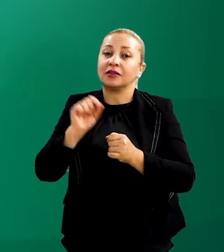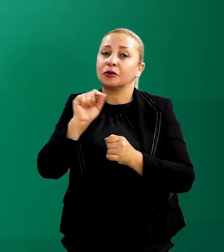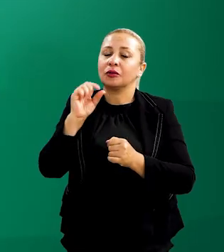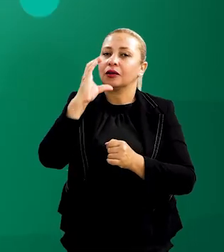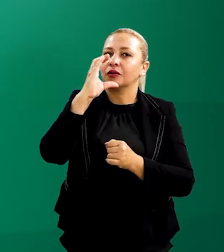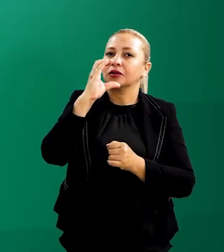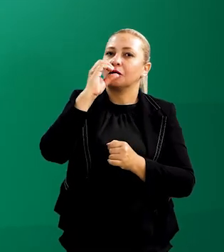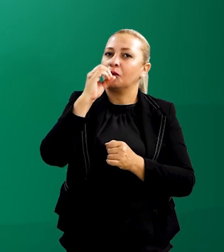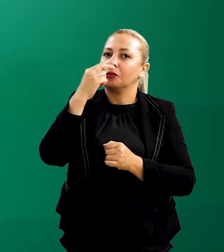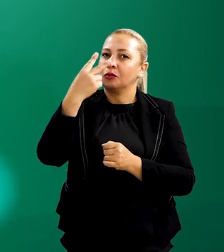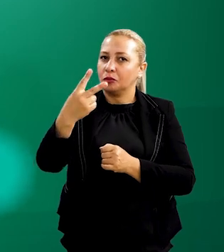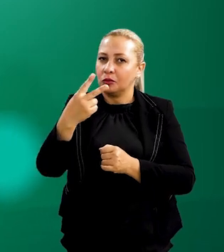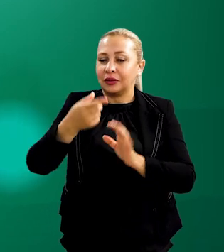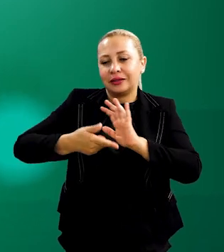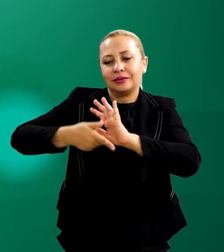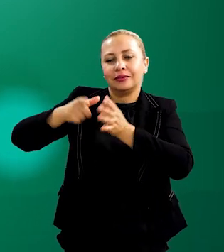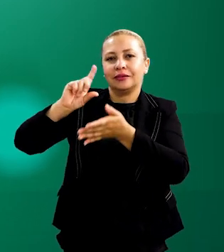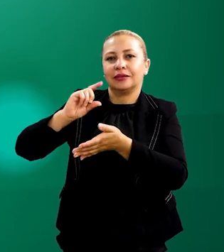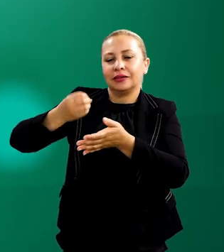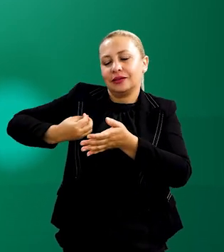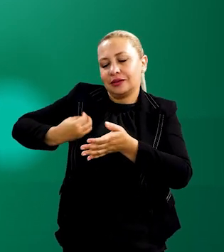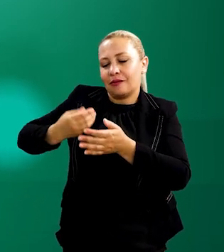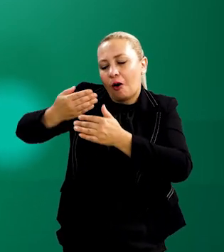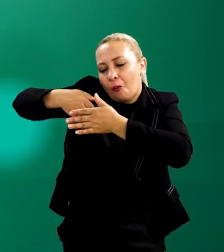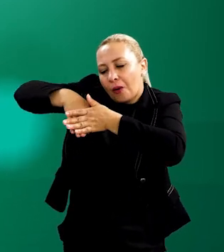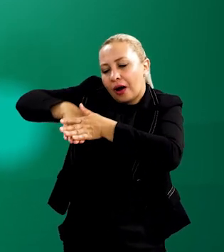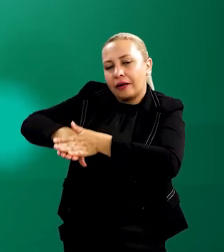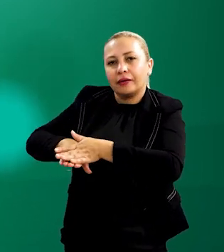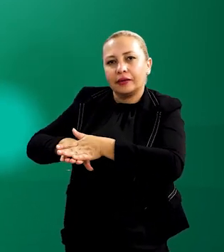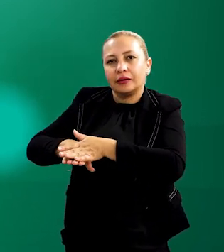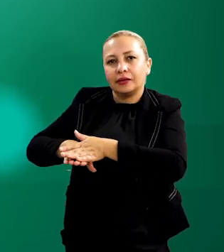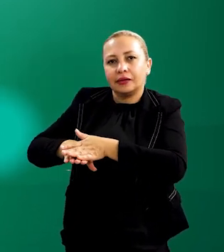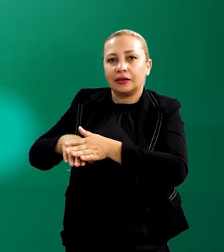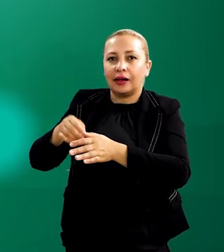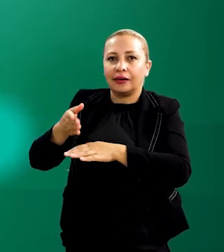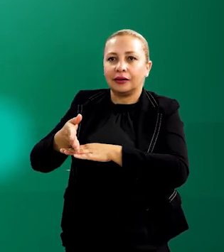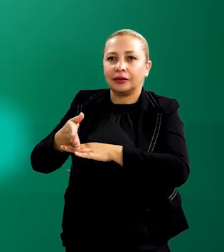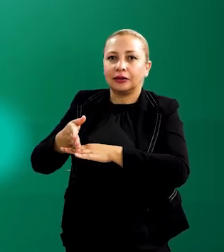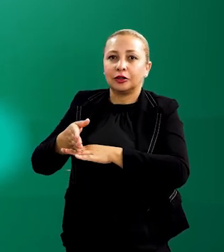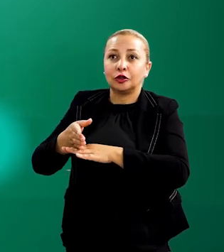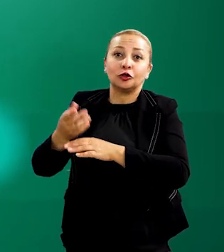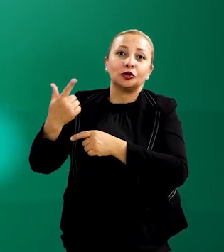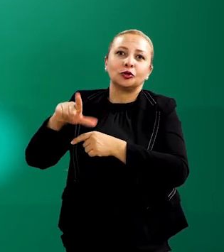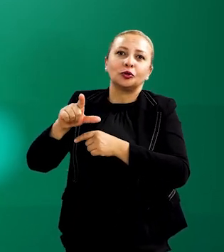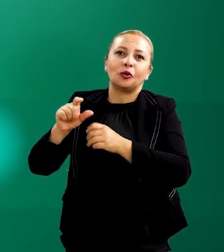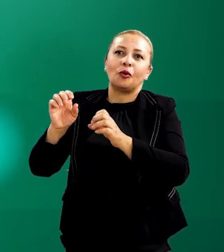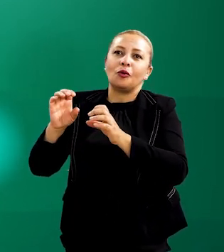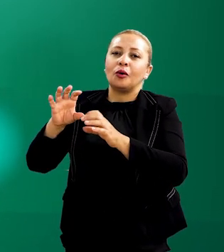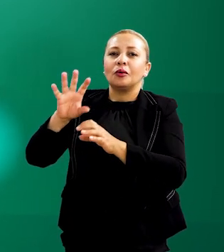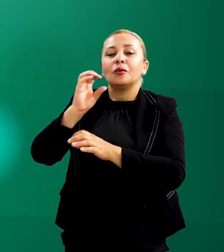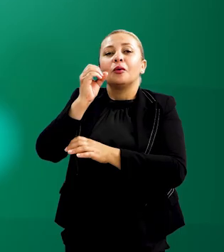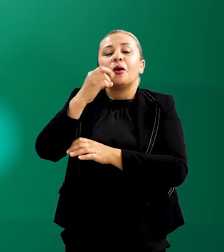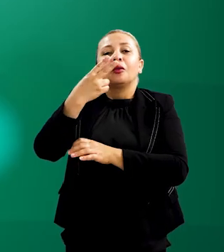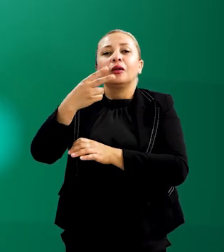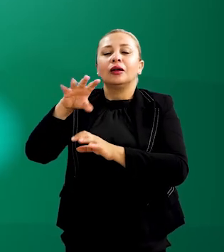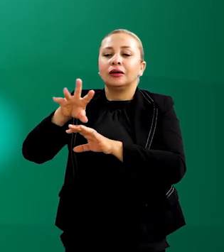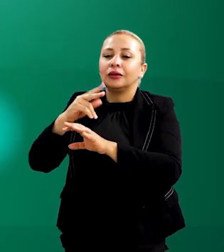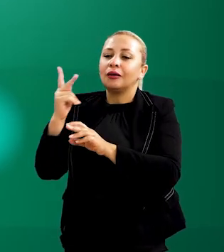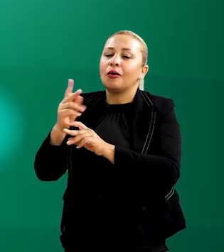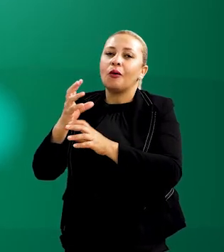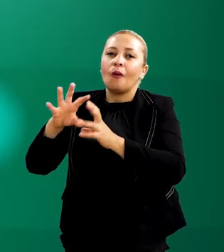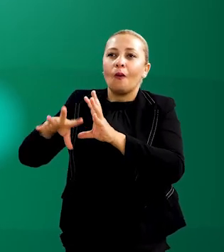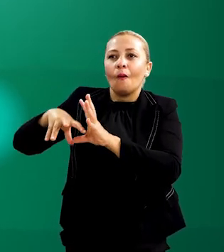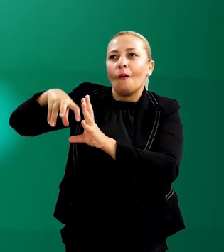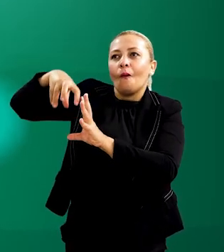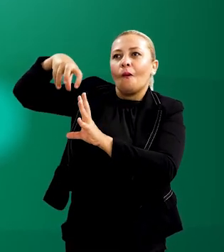que aquele carbono que antes estava guardadinho ali, ele entre novamente em contato com o oxigênio da atmosfera. E